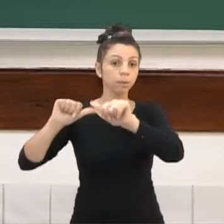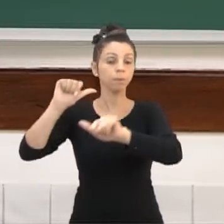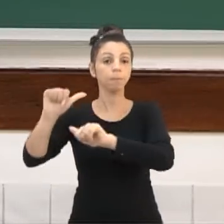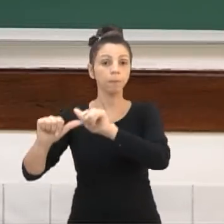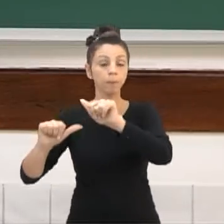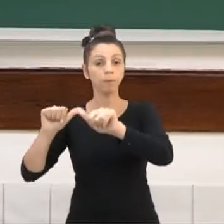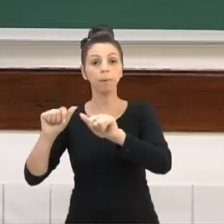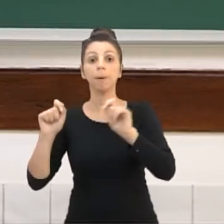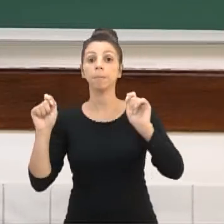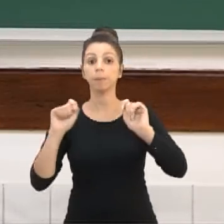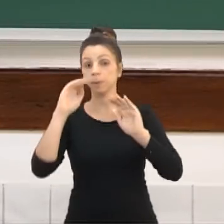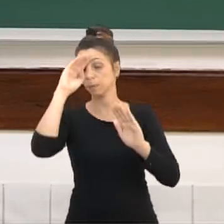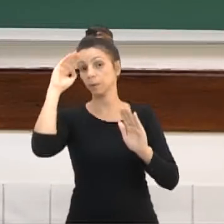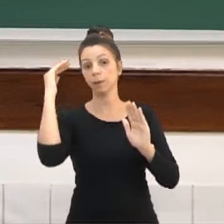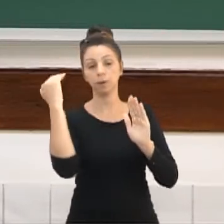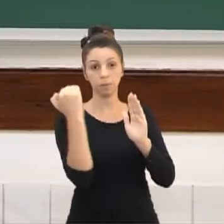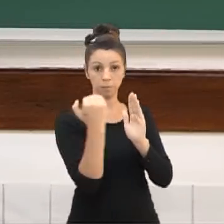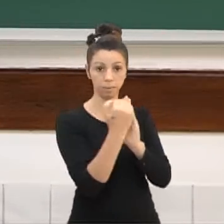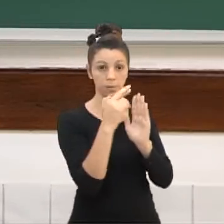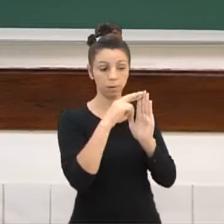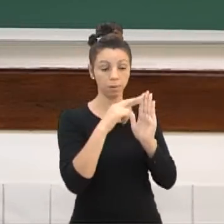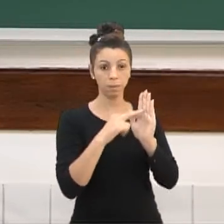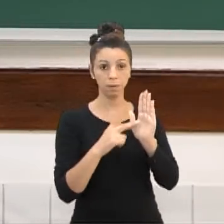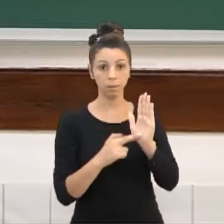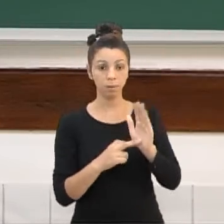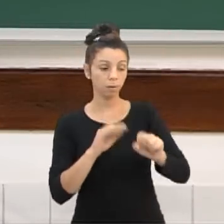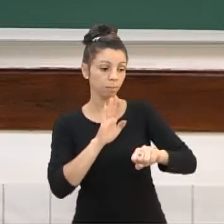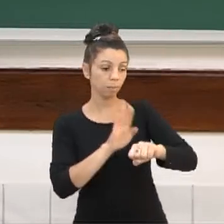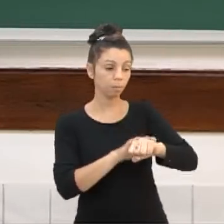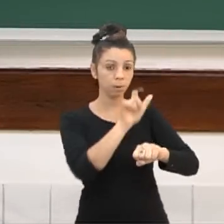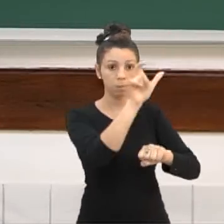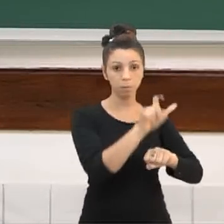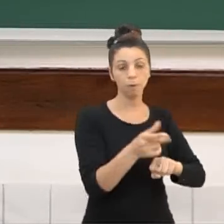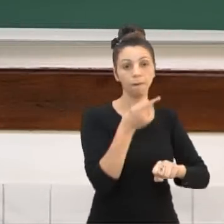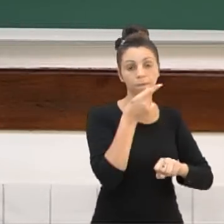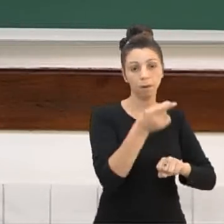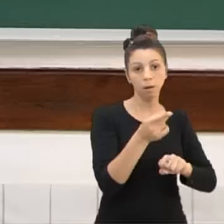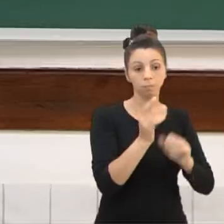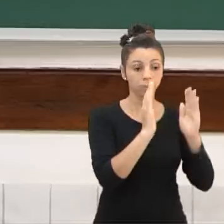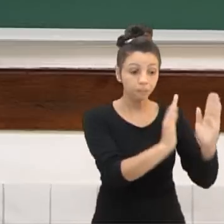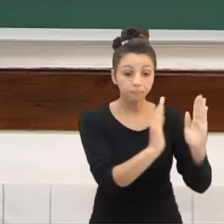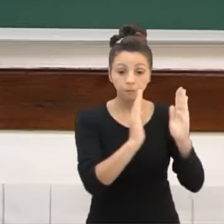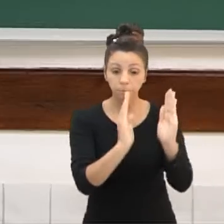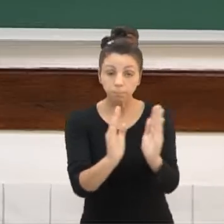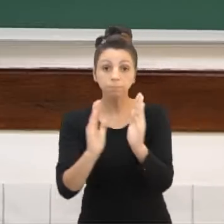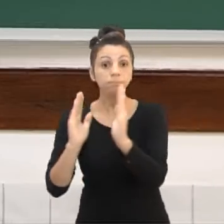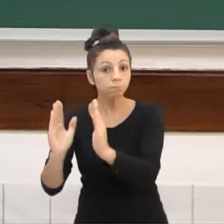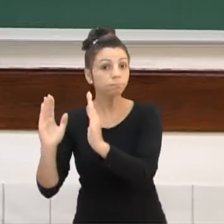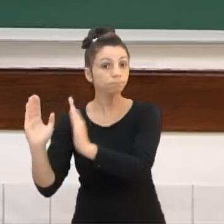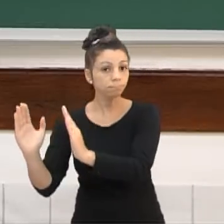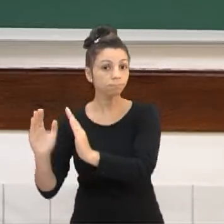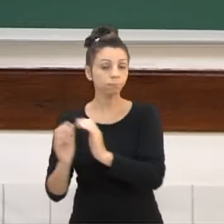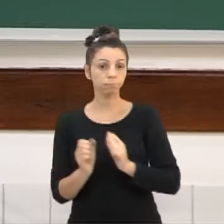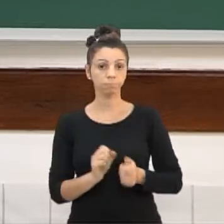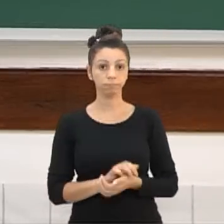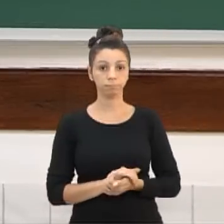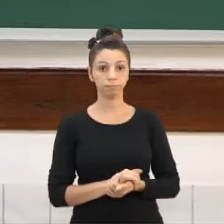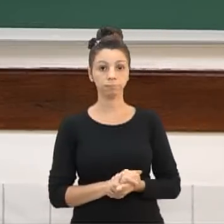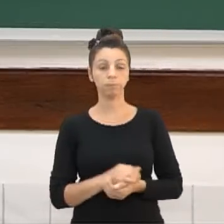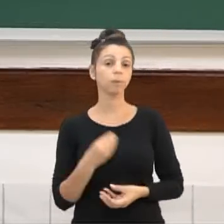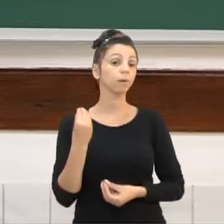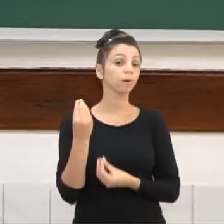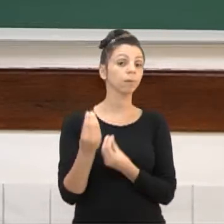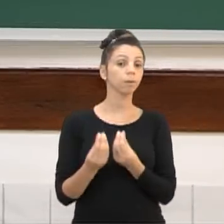ter um respeito com relação a qual é o momento de um falar, qual que é o momento de colocar a fala do outro, enfim, né? Como